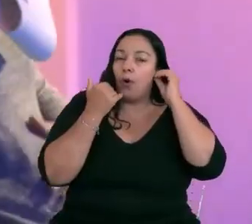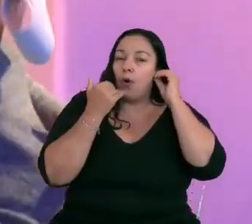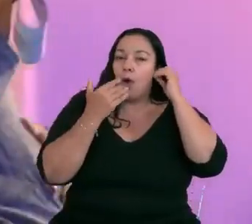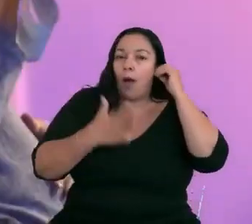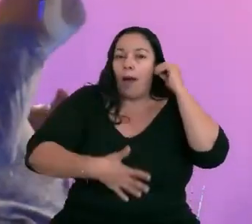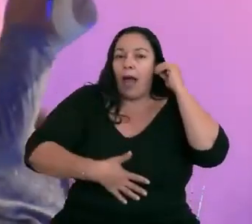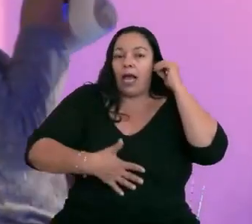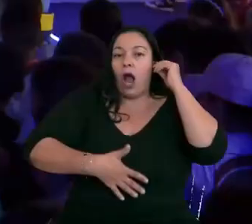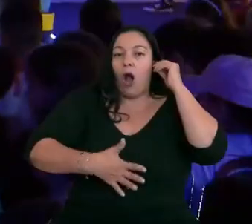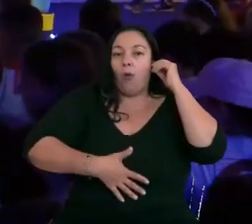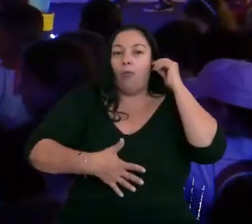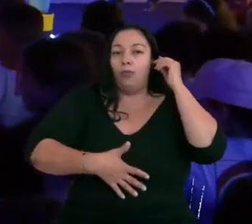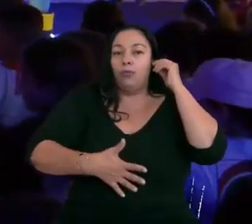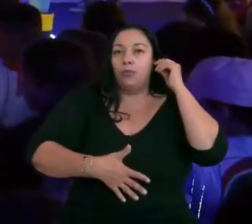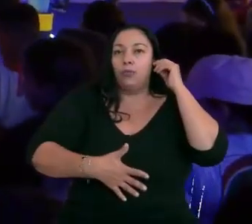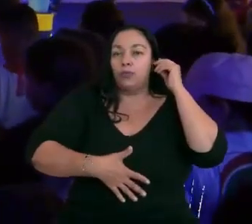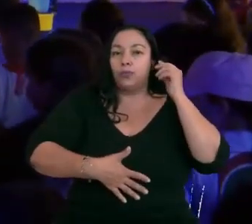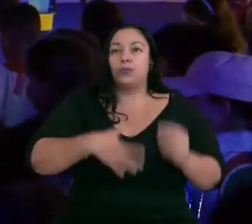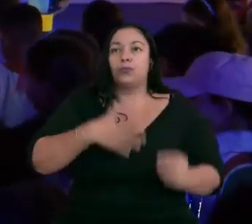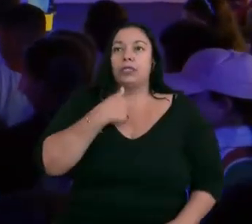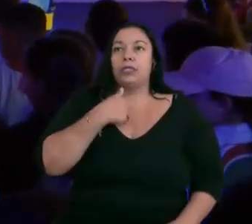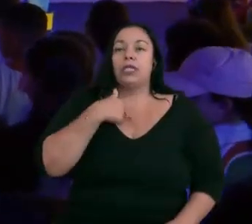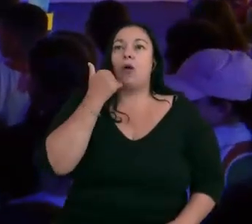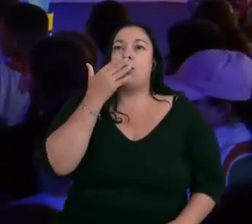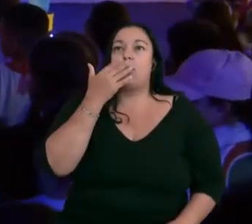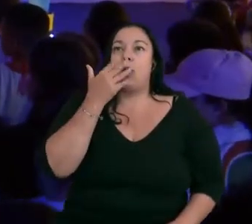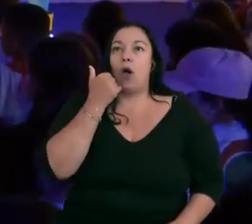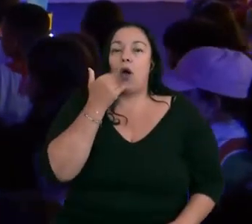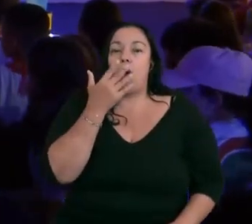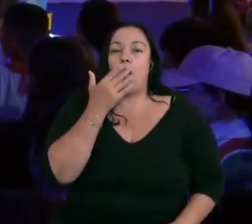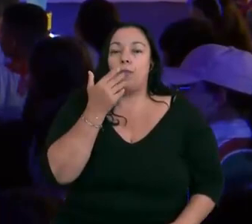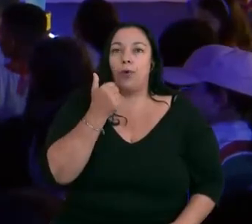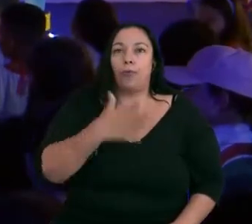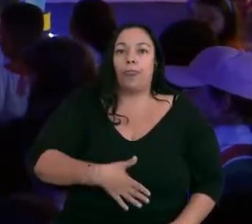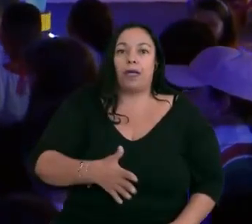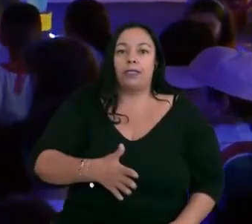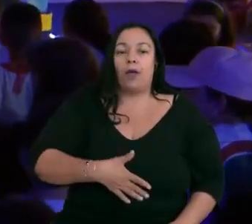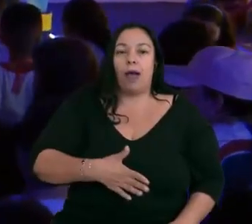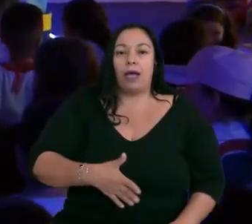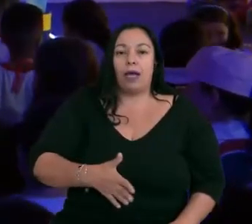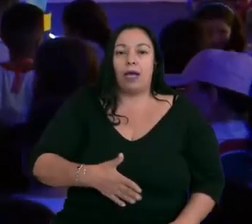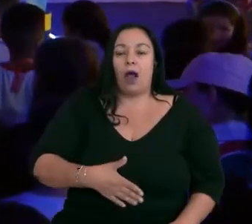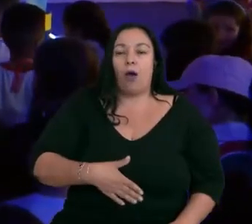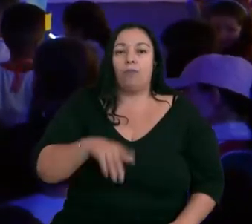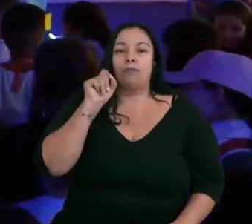mundo barrigão. Muito barrigão. Cadê o barrigão?